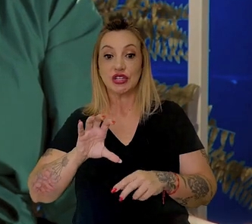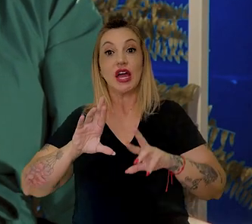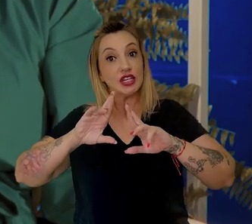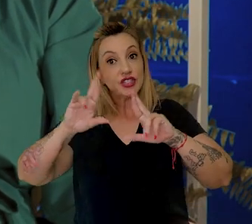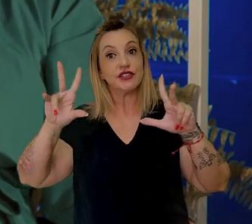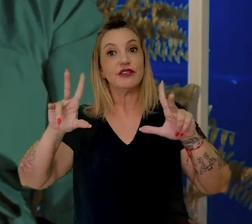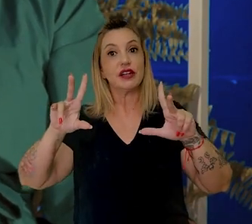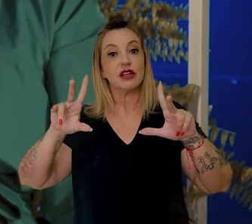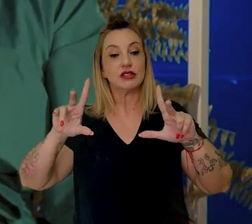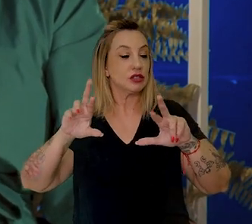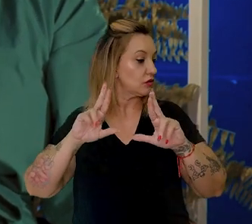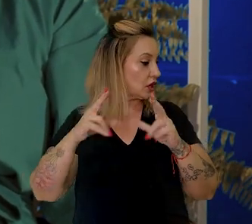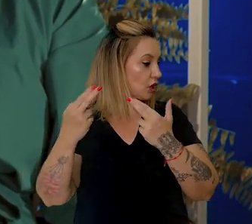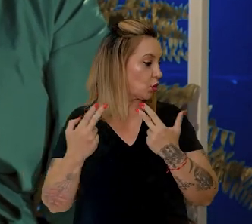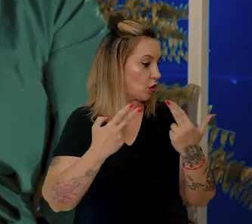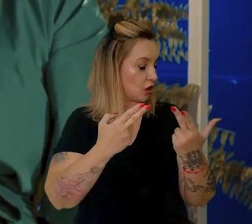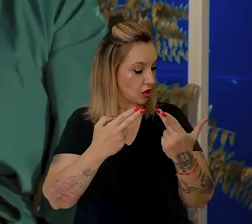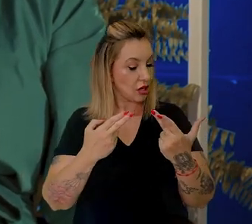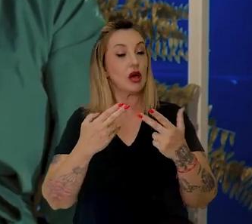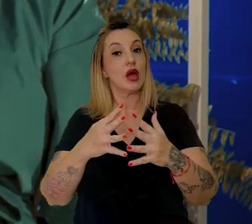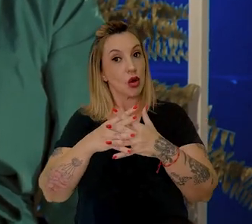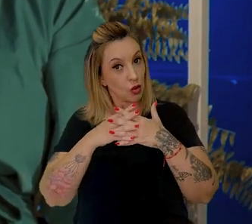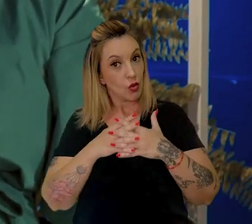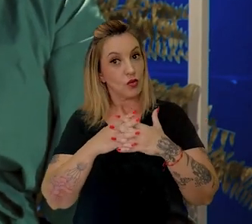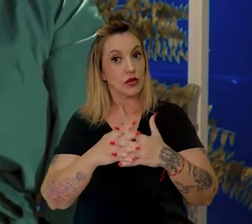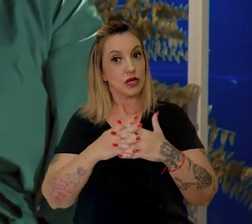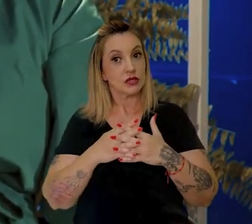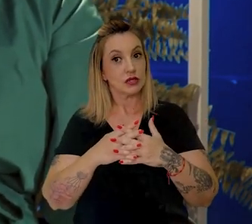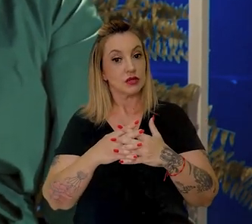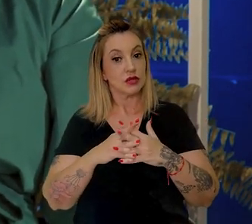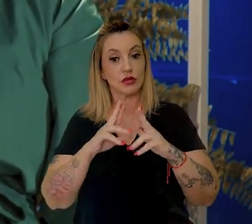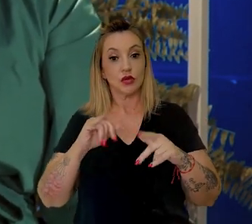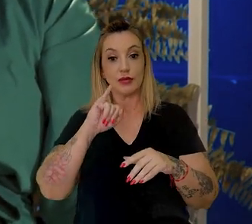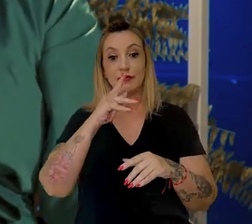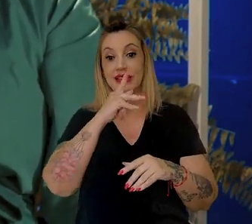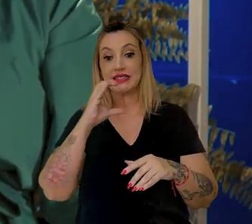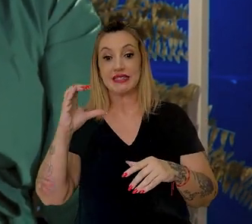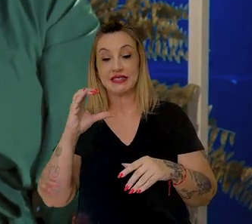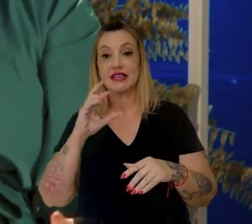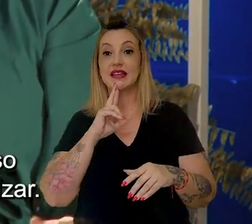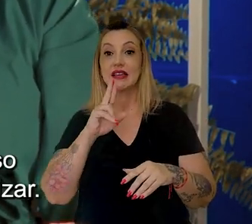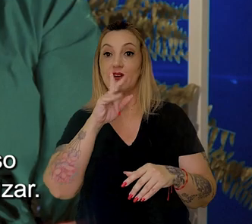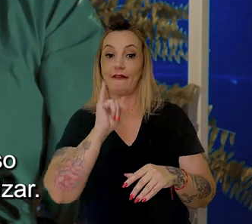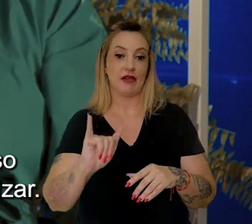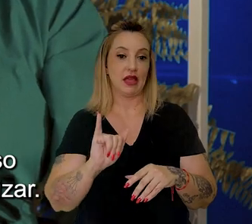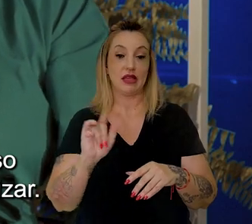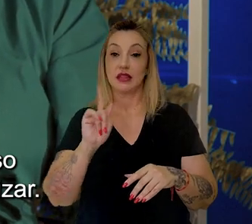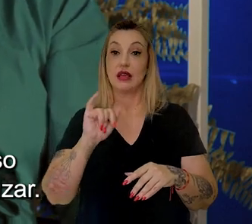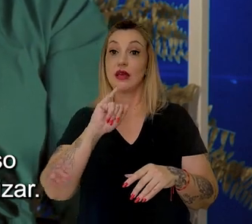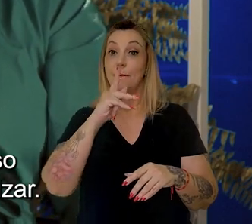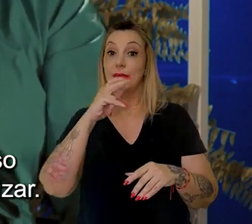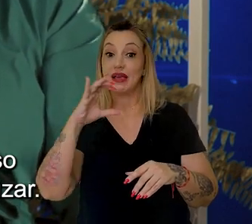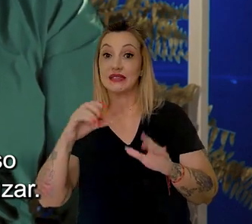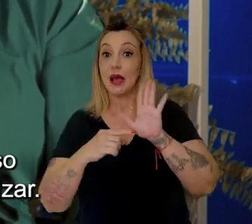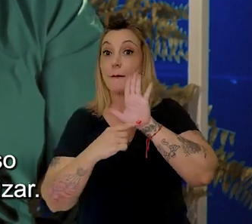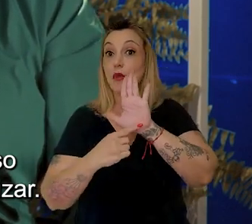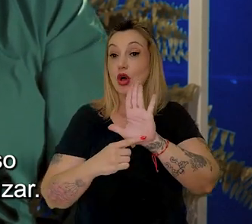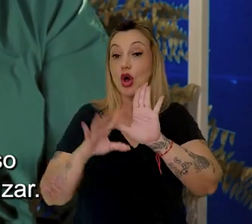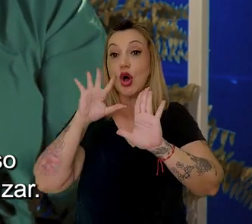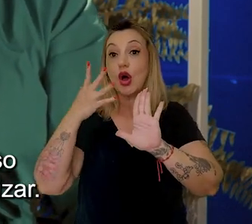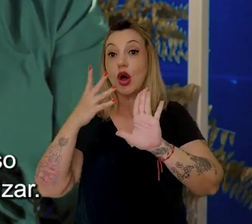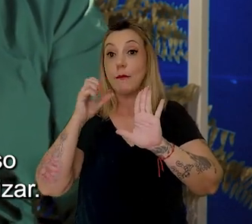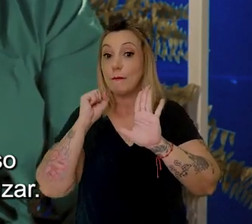diferente e isso é uma complexidade que não é o ipcc que vai responder o ipcc vai dizer para você olha o que pode